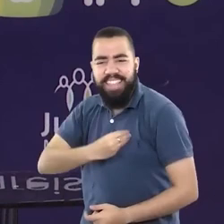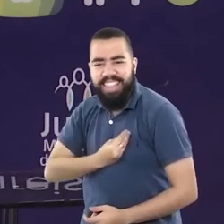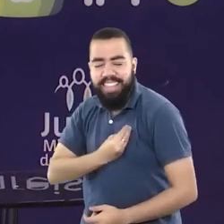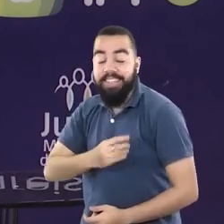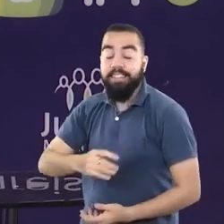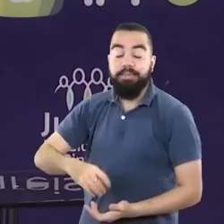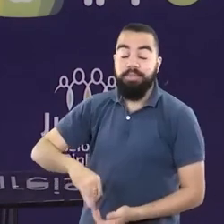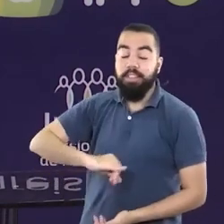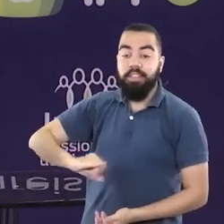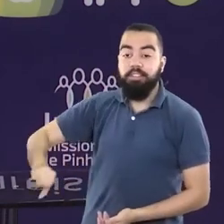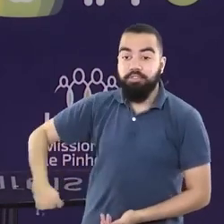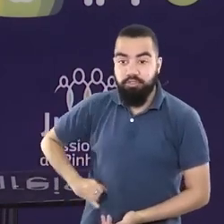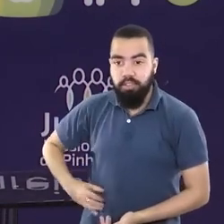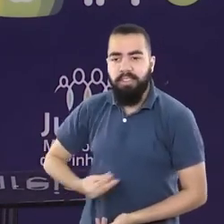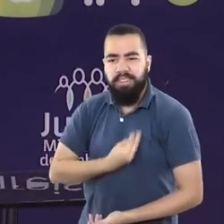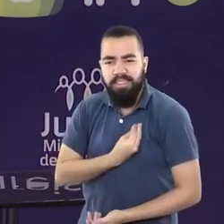metáfora,